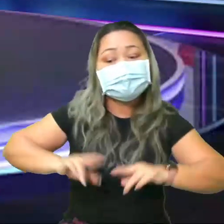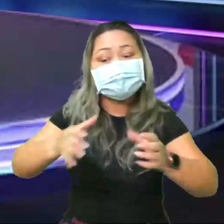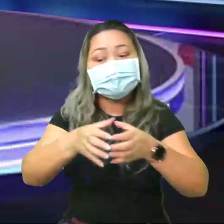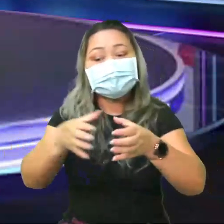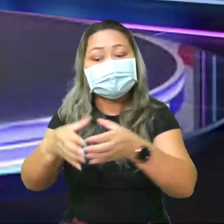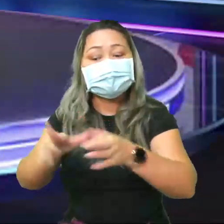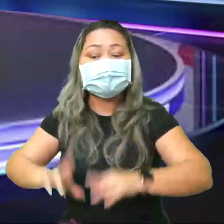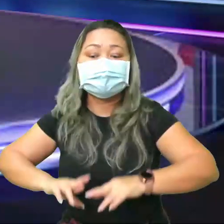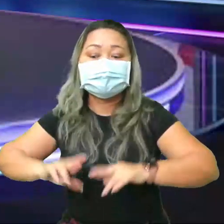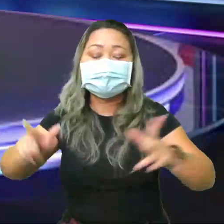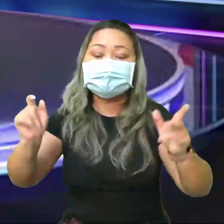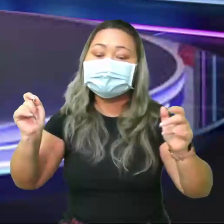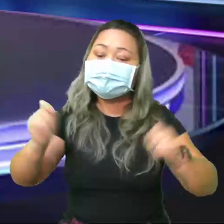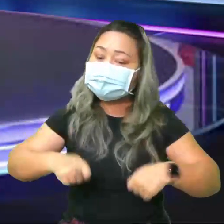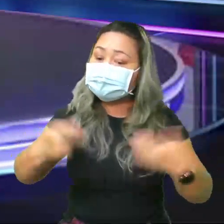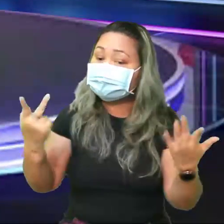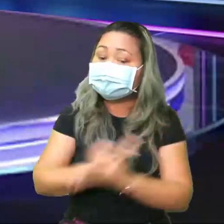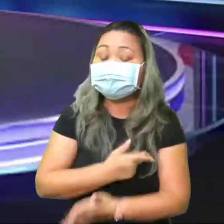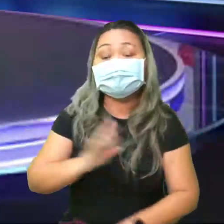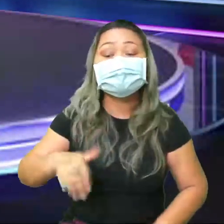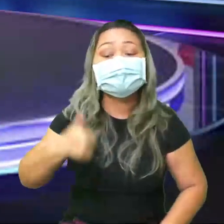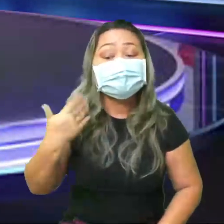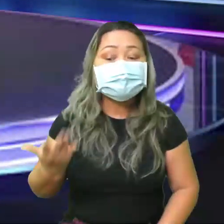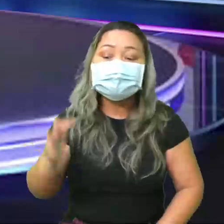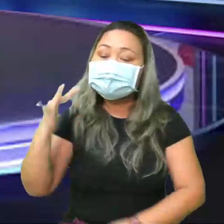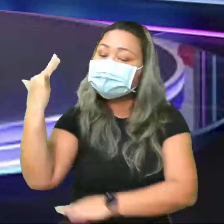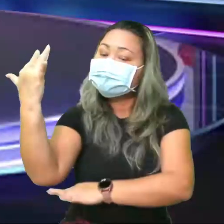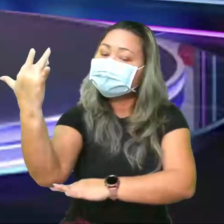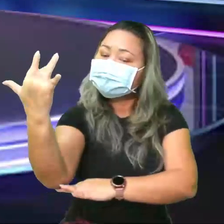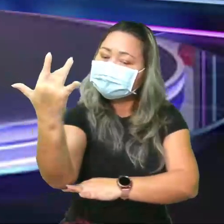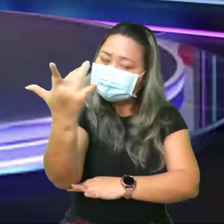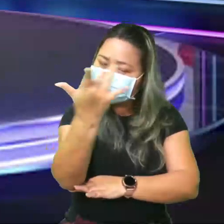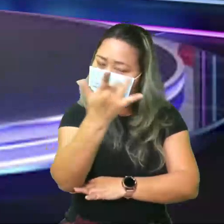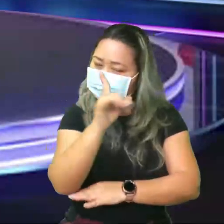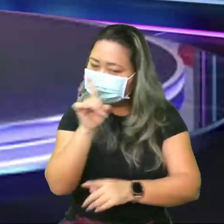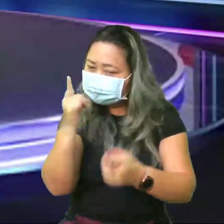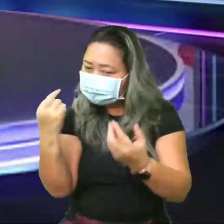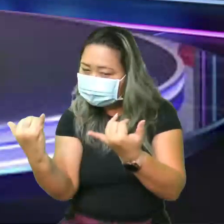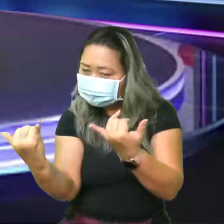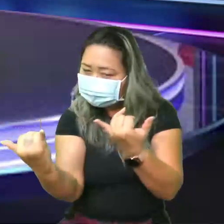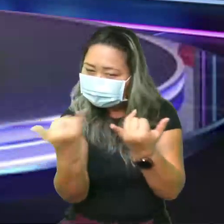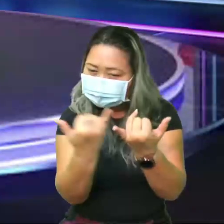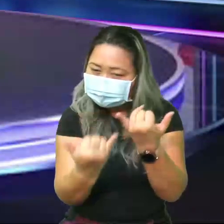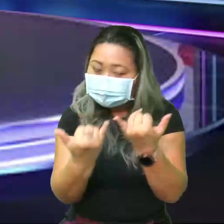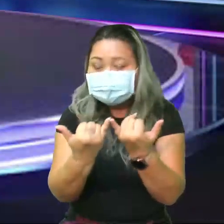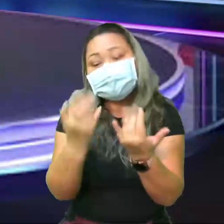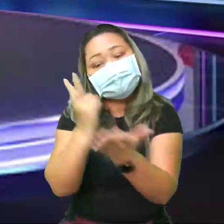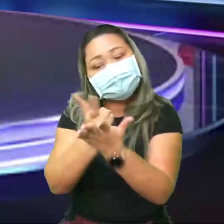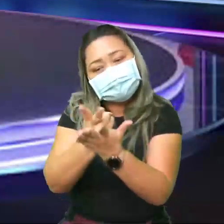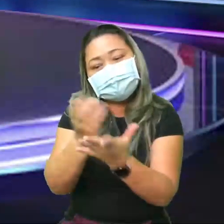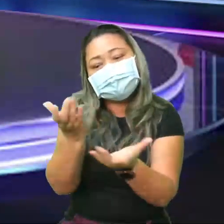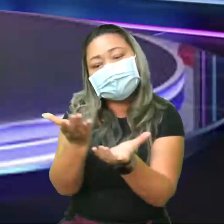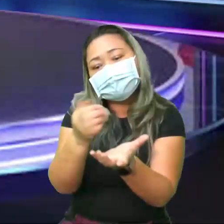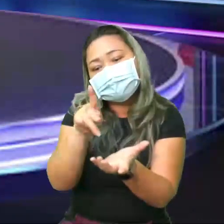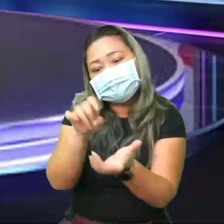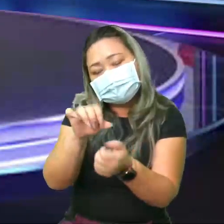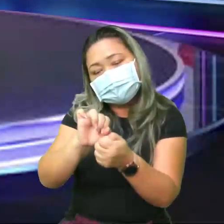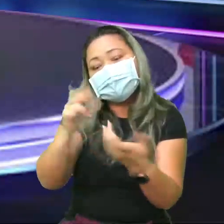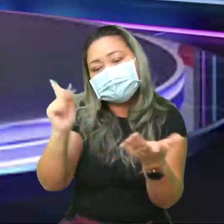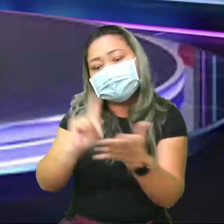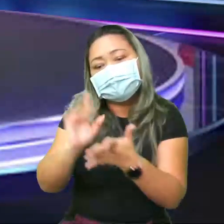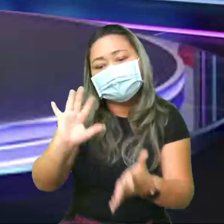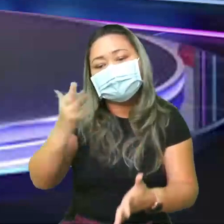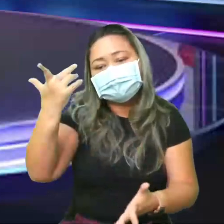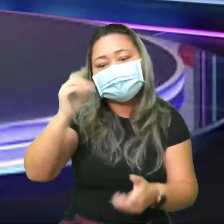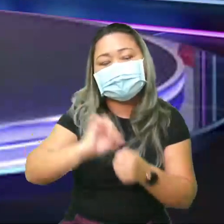diferentes, é numa situação que chegou o momento do acasalamento, tá? Do processo de reprodução. Então, os animais,